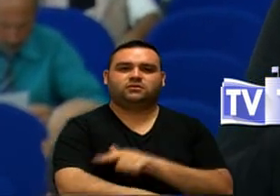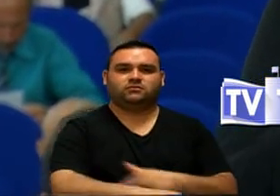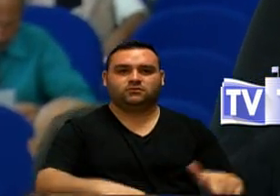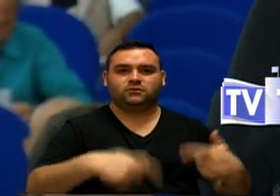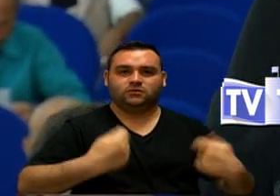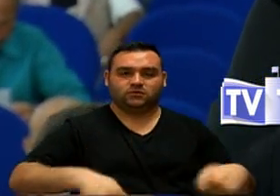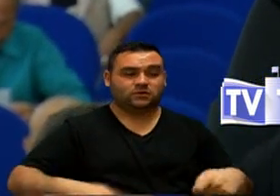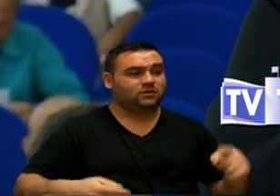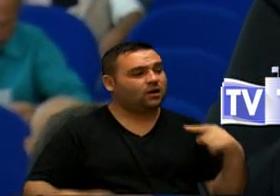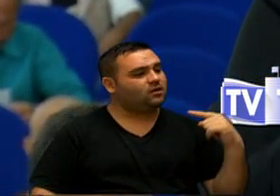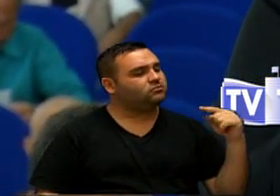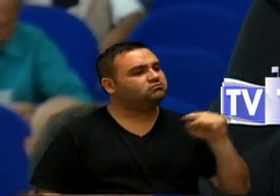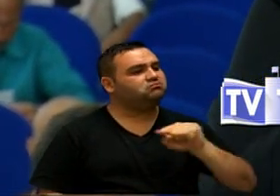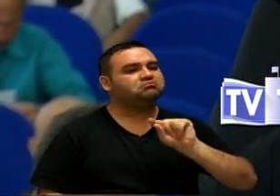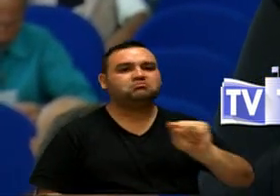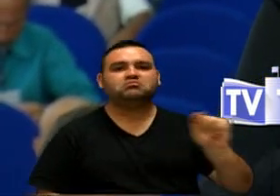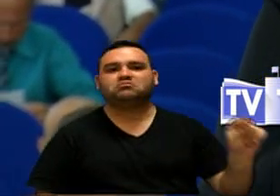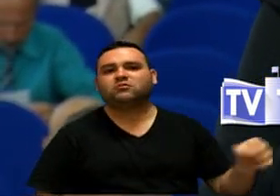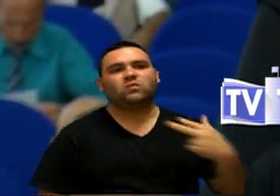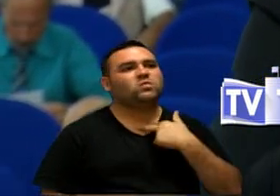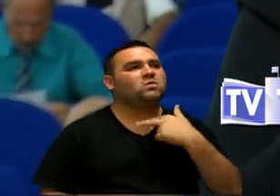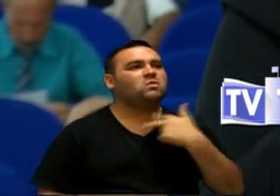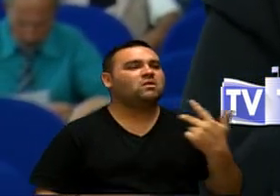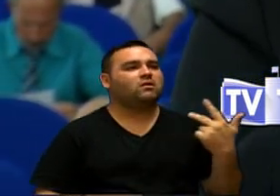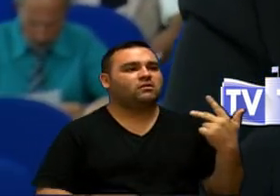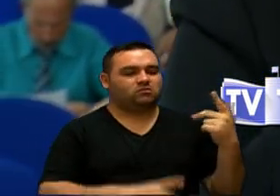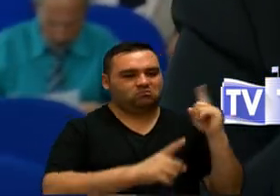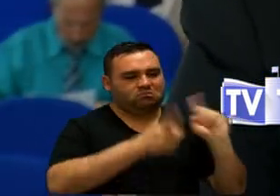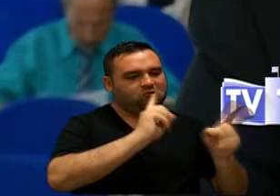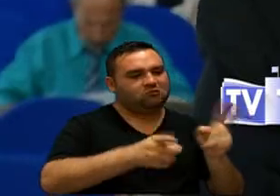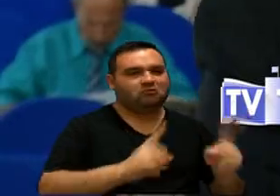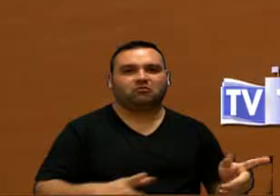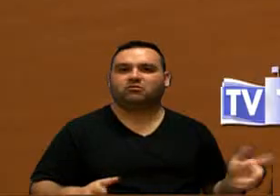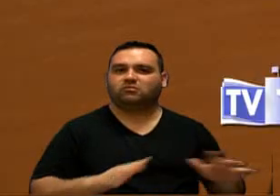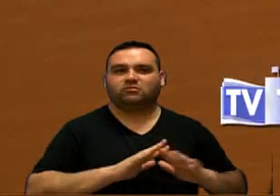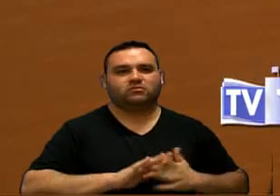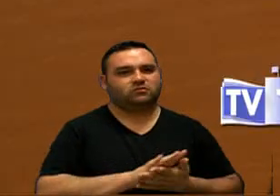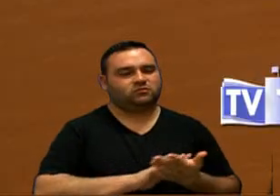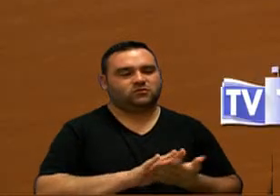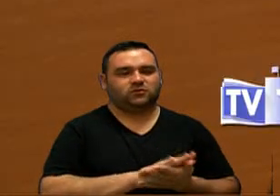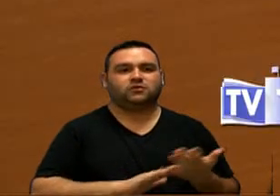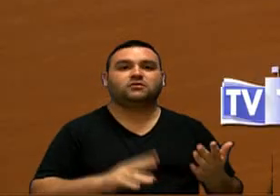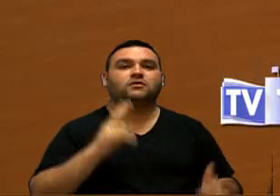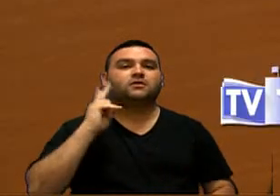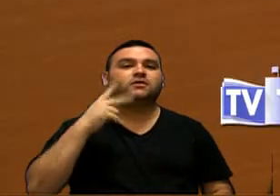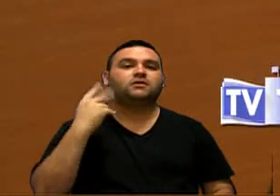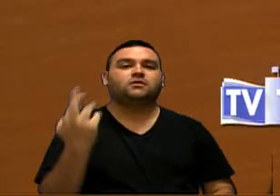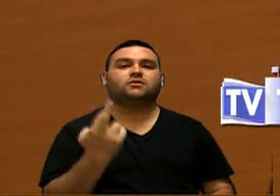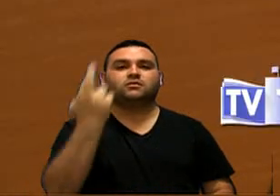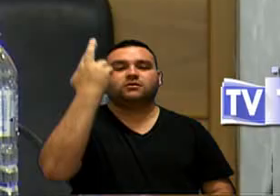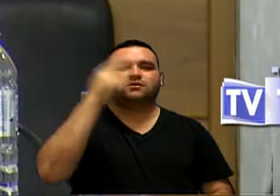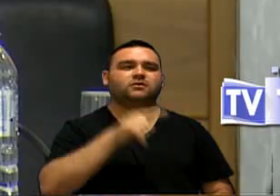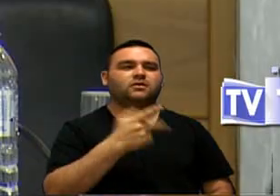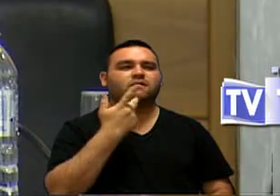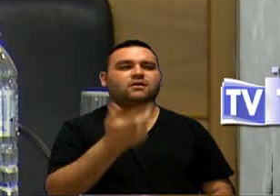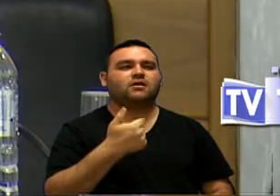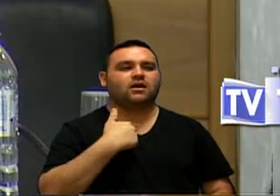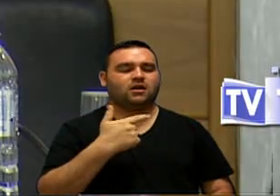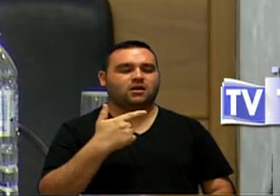casa. Eles não podem sapatear em cima do Poder Legislativo. Vereador Manga, o senhor quis dizer